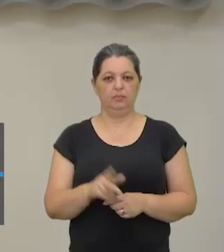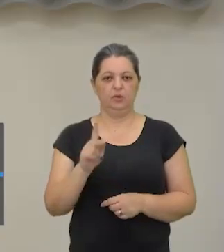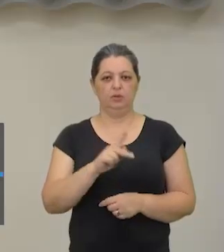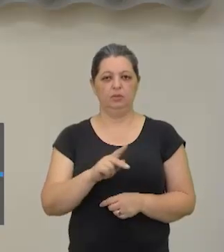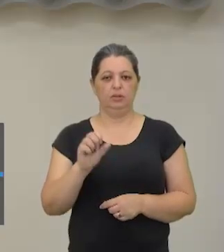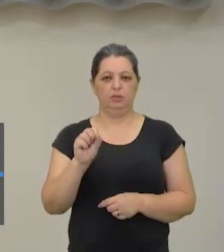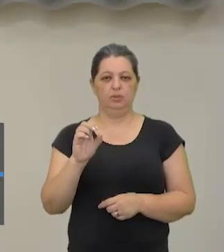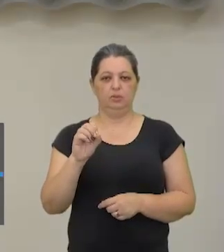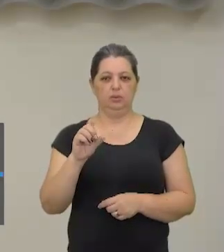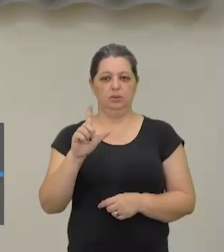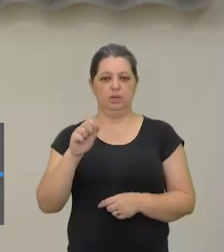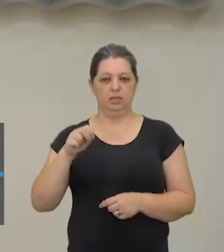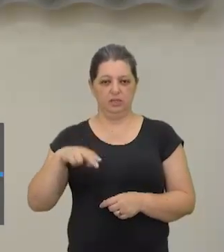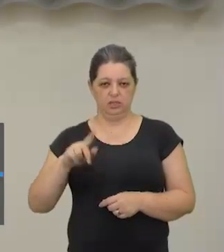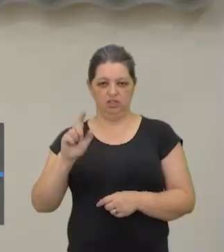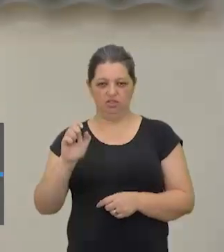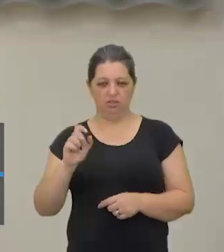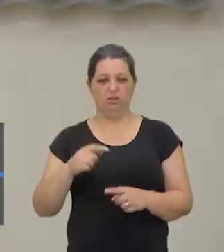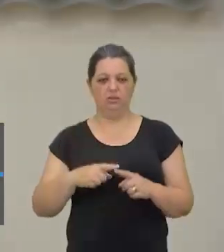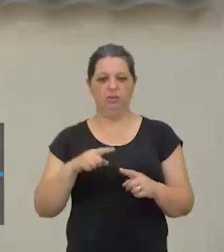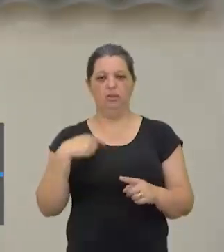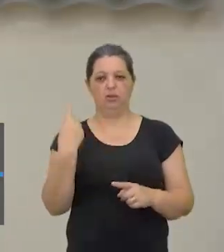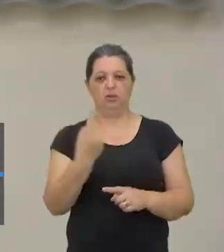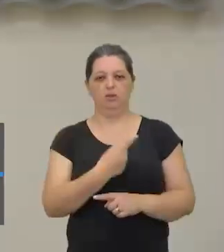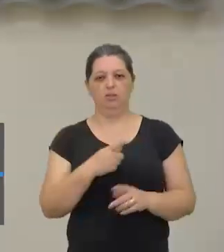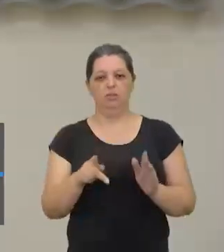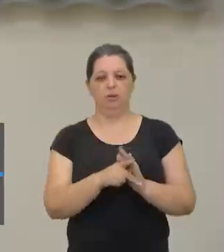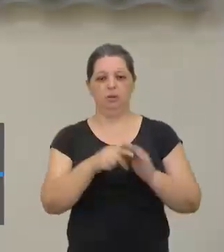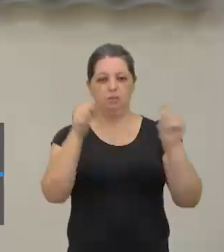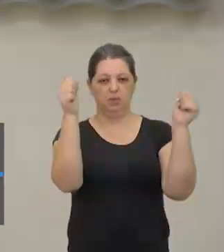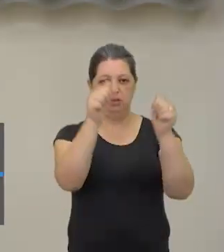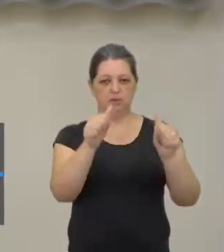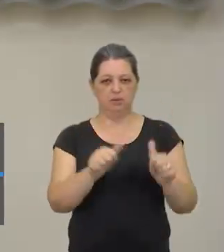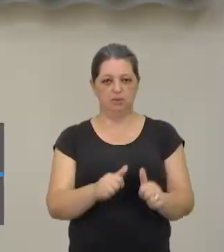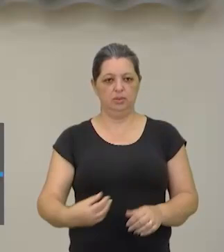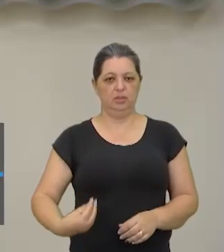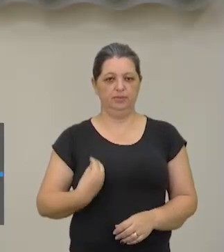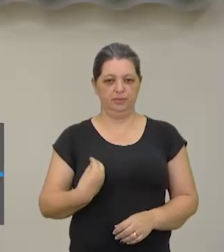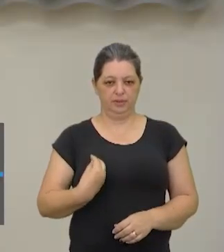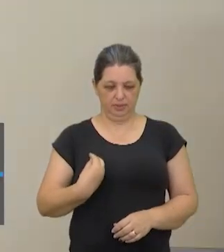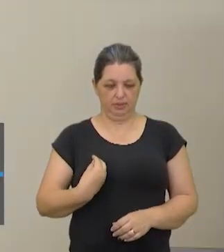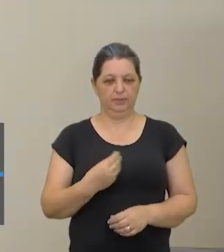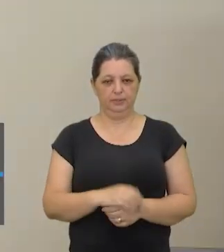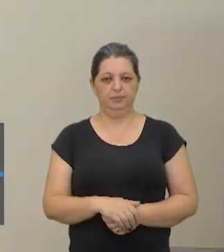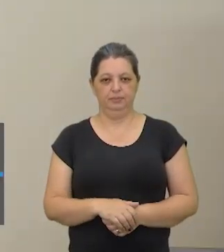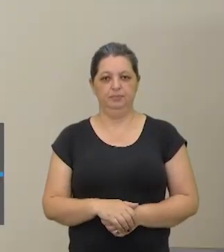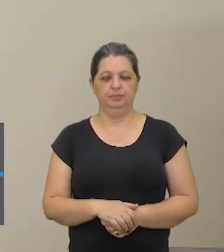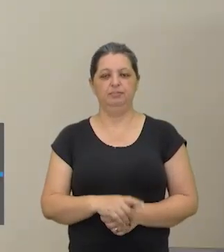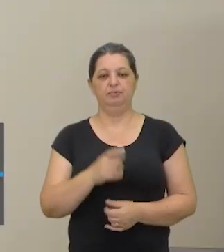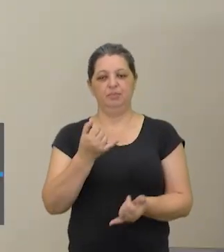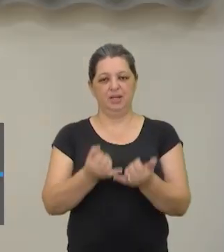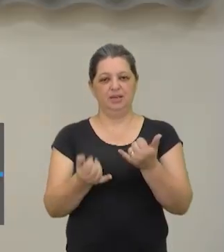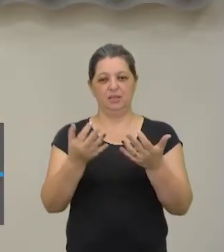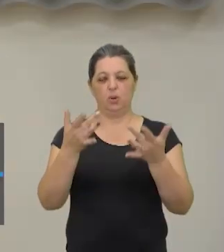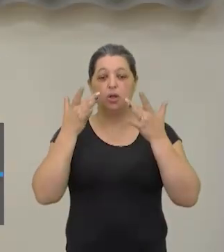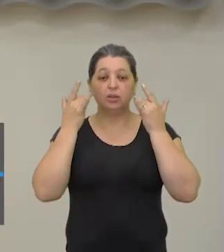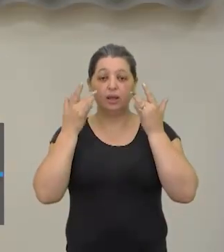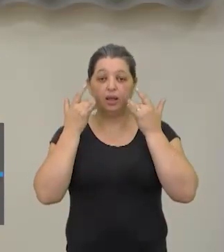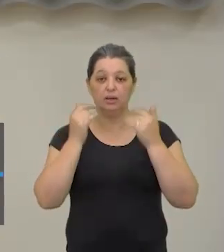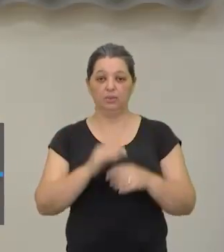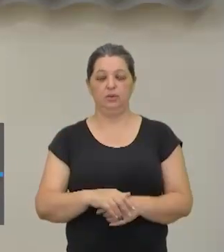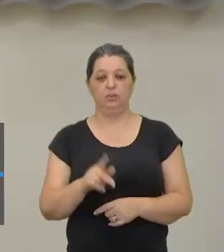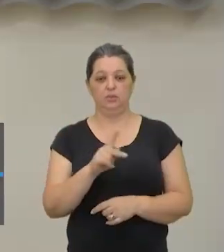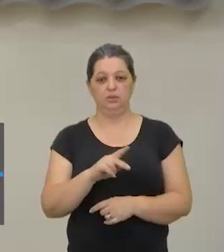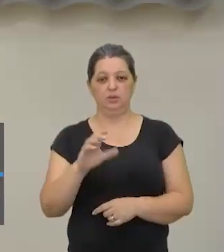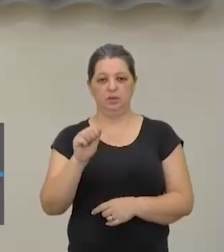Solange comenta, nós somos também uma escultura viva. É verdade. Adoro essa brincadeira, aliás. A escultura viva faz no teatro. O professor Carlos comenta